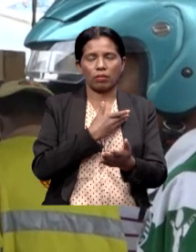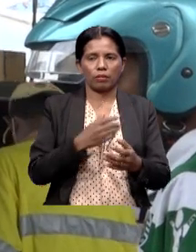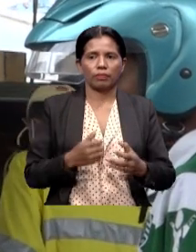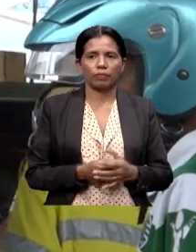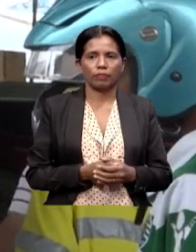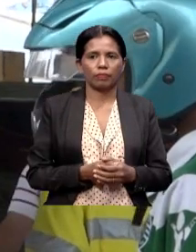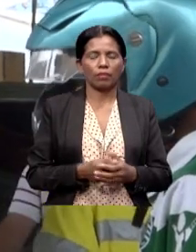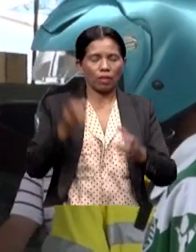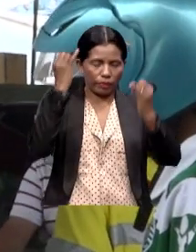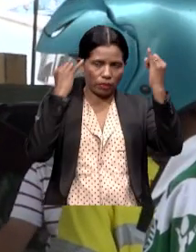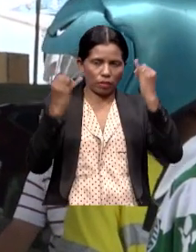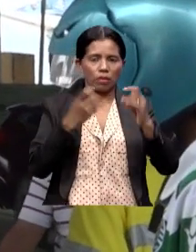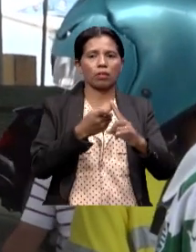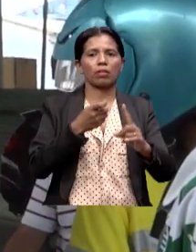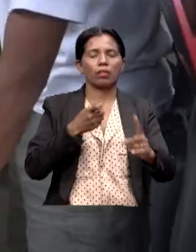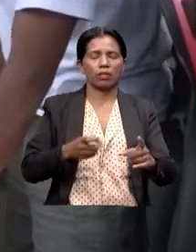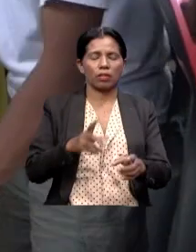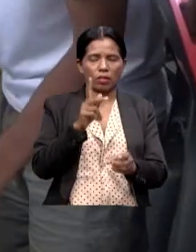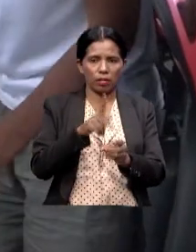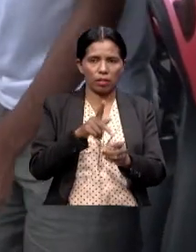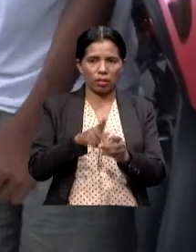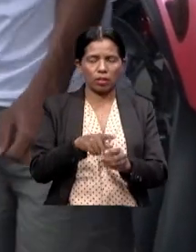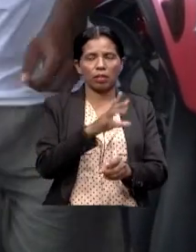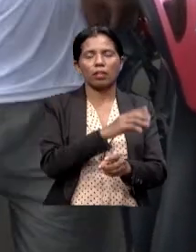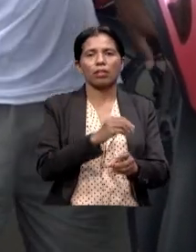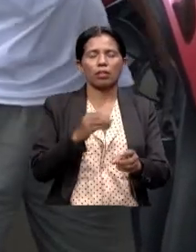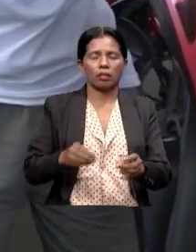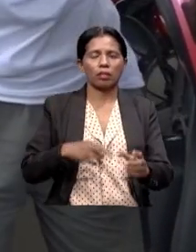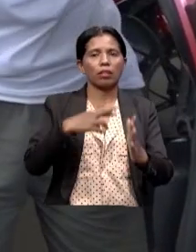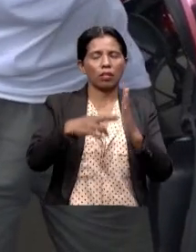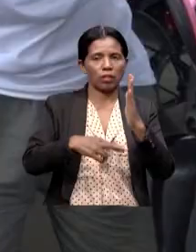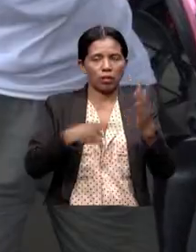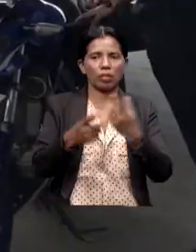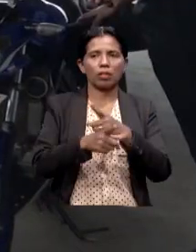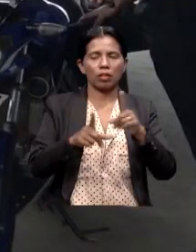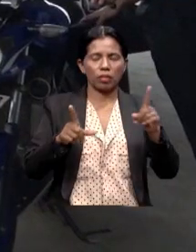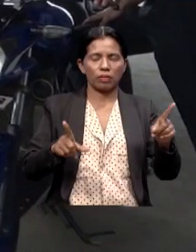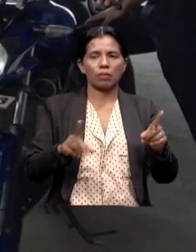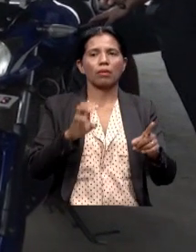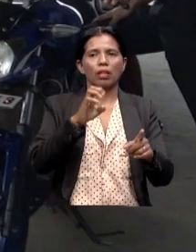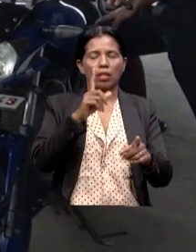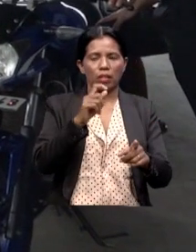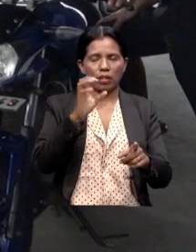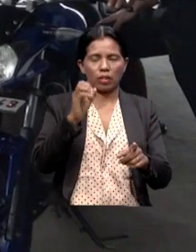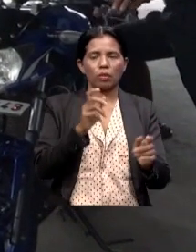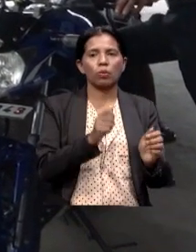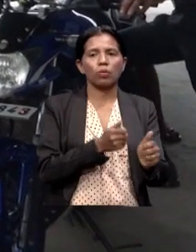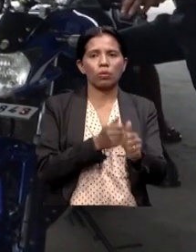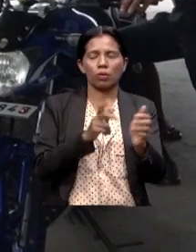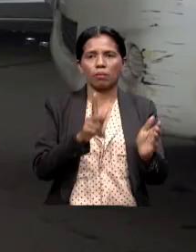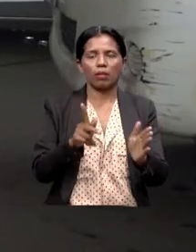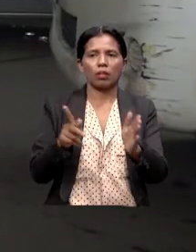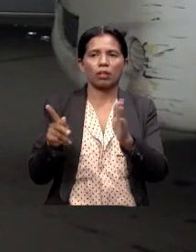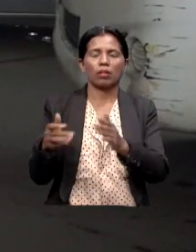que a Autoridade Nacional de Petróleo no Minerais se emite circulação livre para eto nia cargo, nebetuir plano se atraca